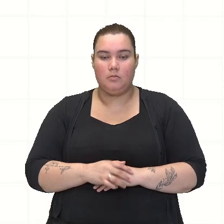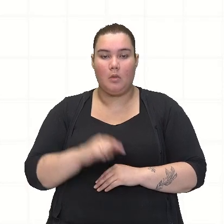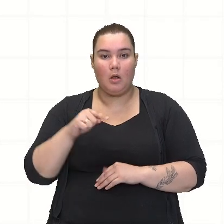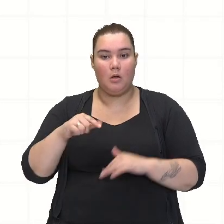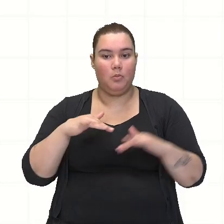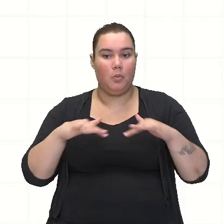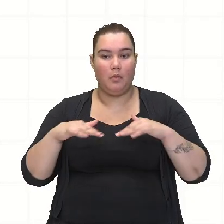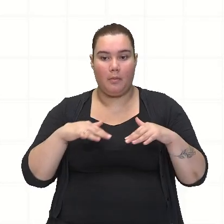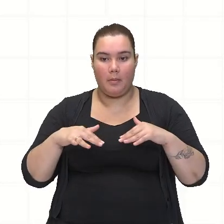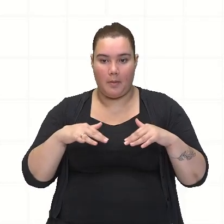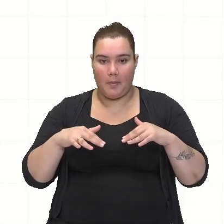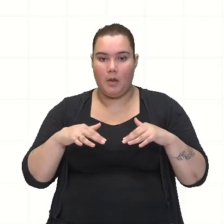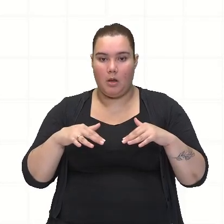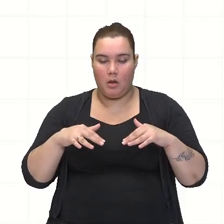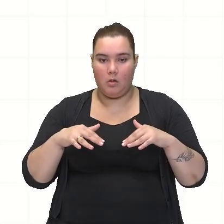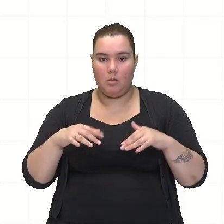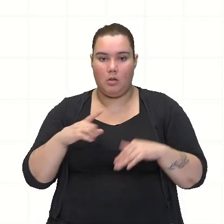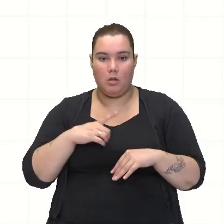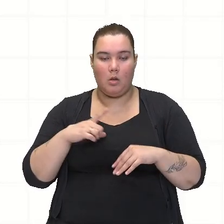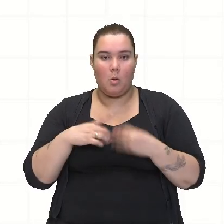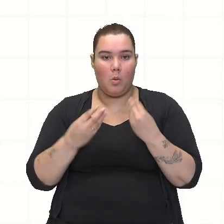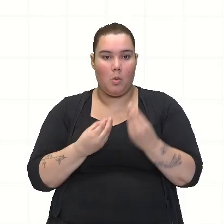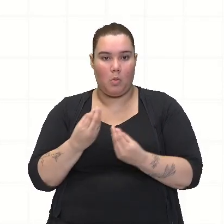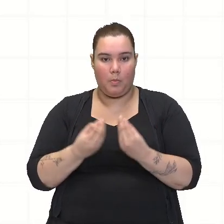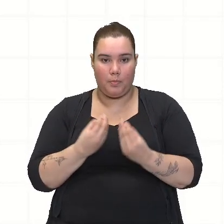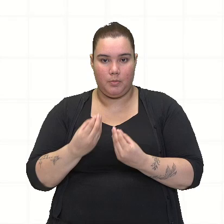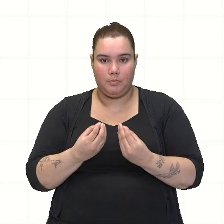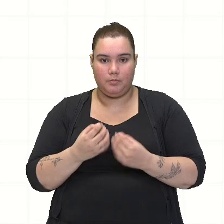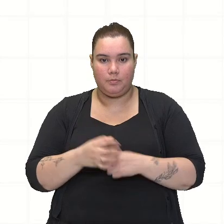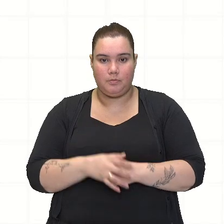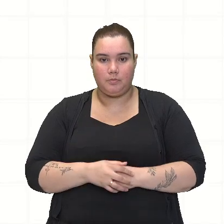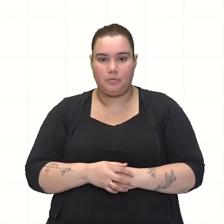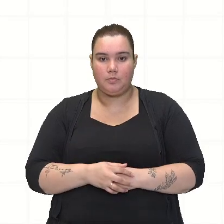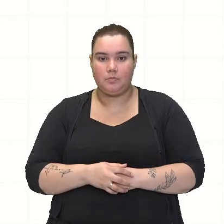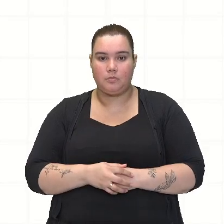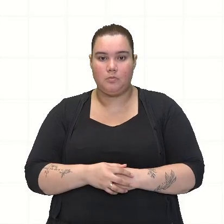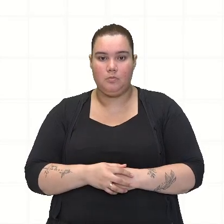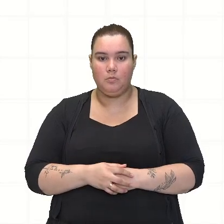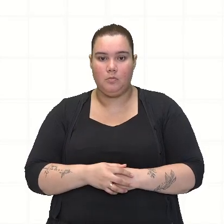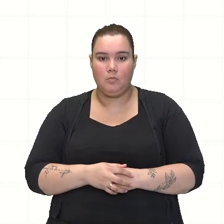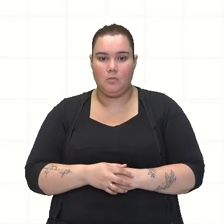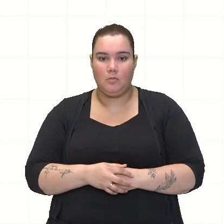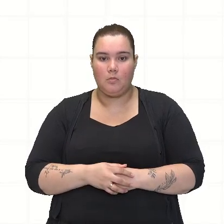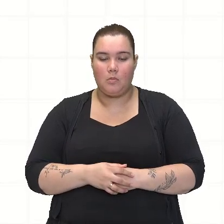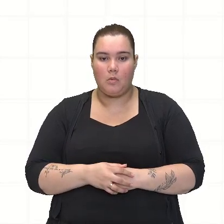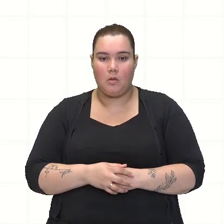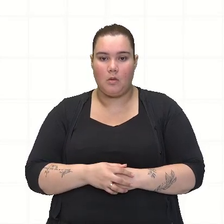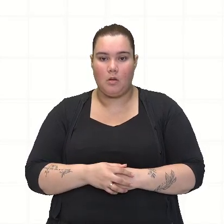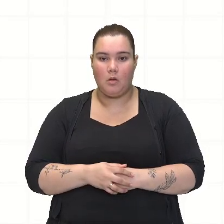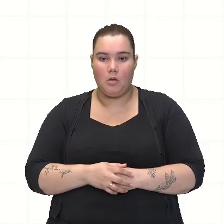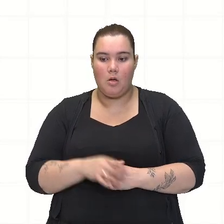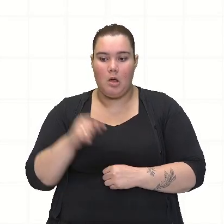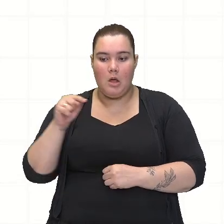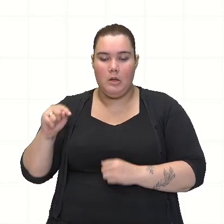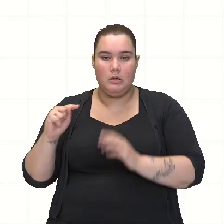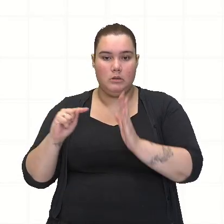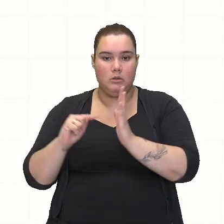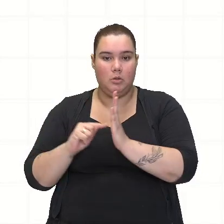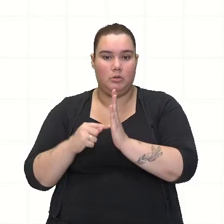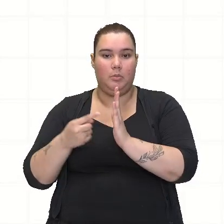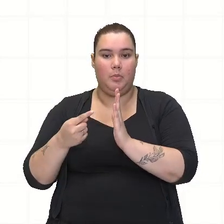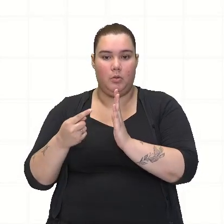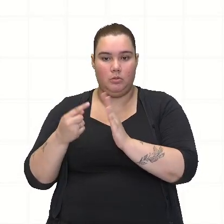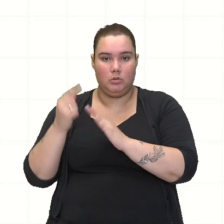movimento ele vai acontecer de que forma? De um